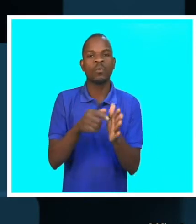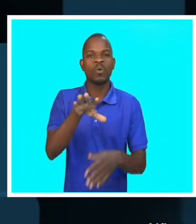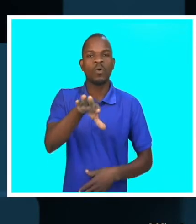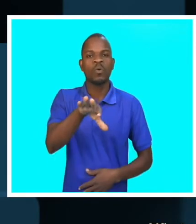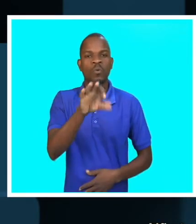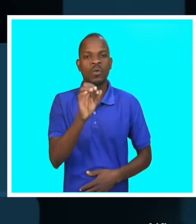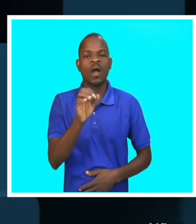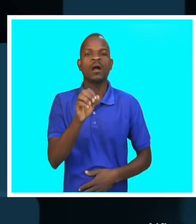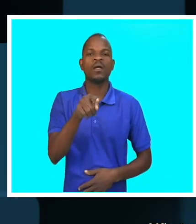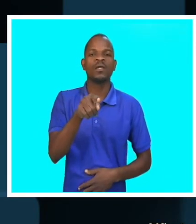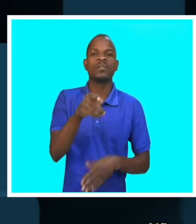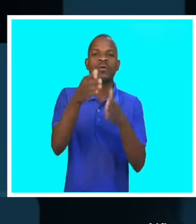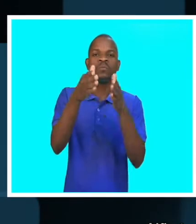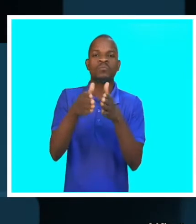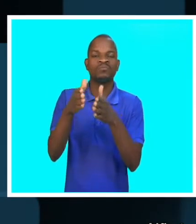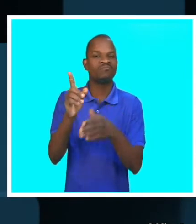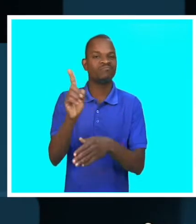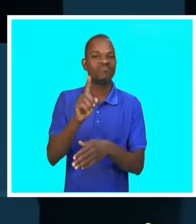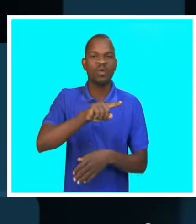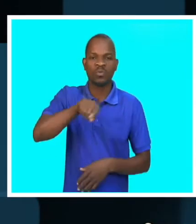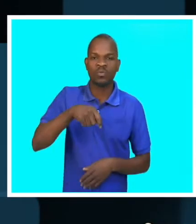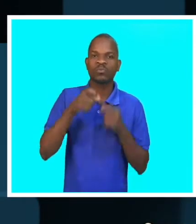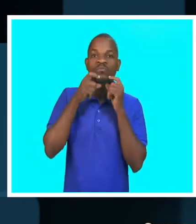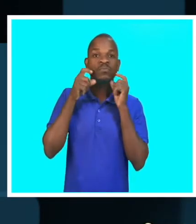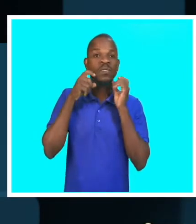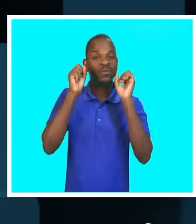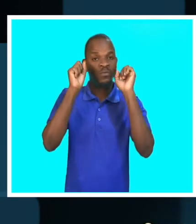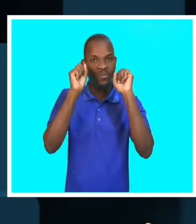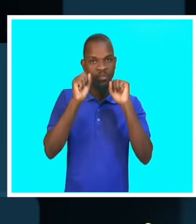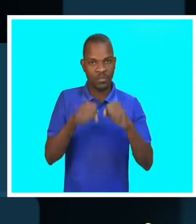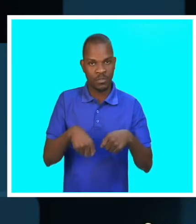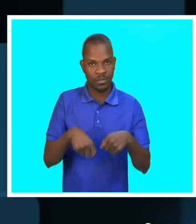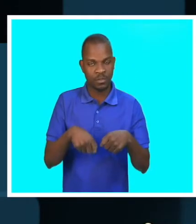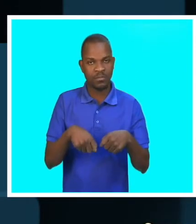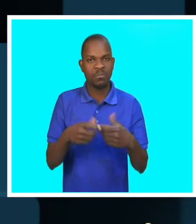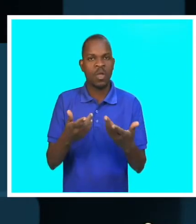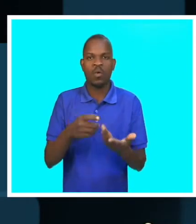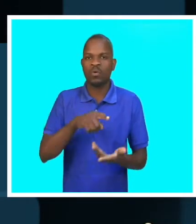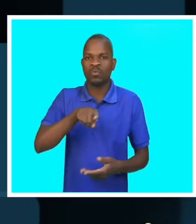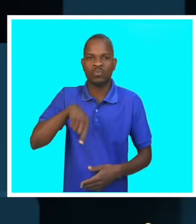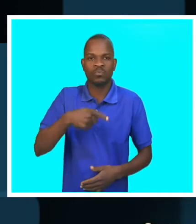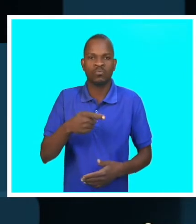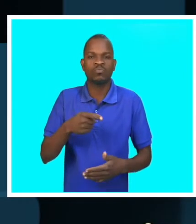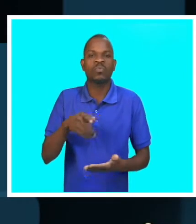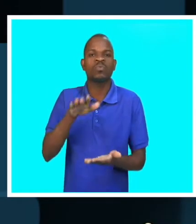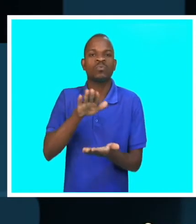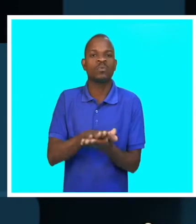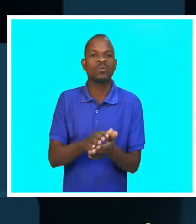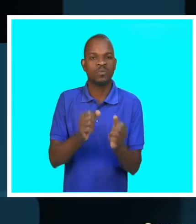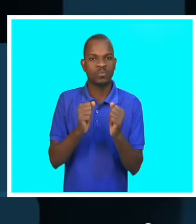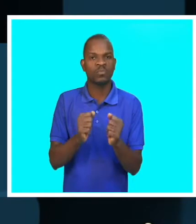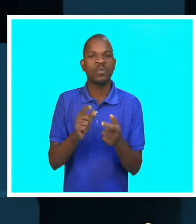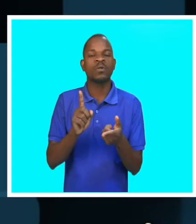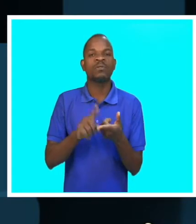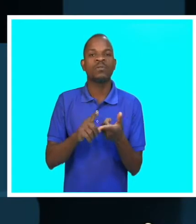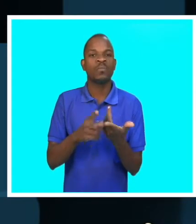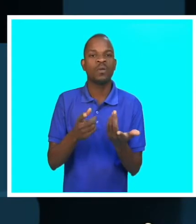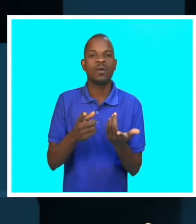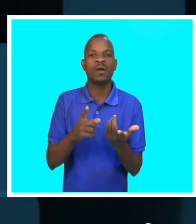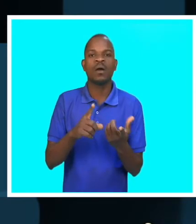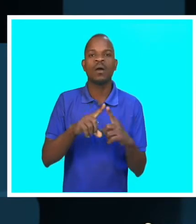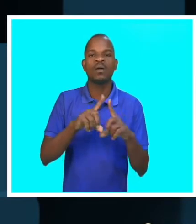teatro é para este tipo de pessoa. Nós somos moçambicanos, somos daqui e nos